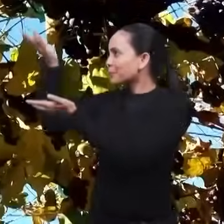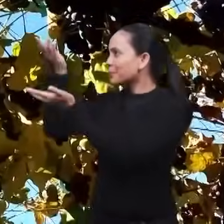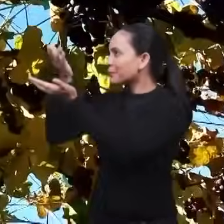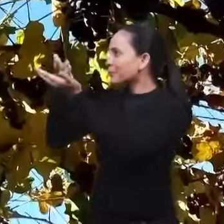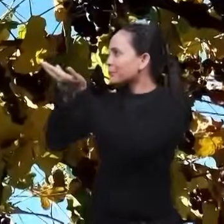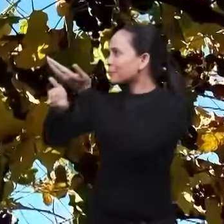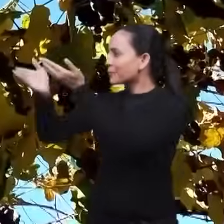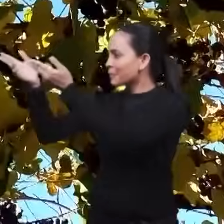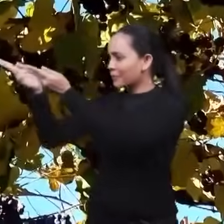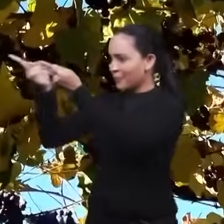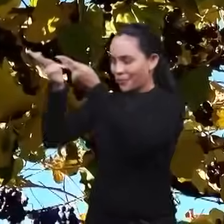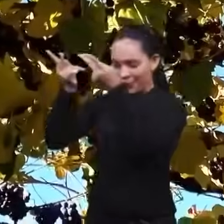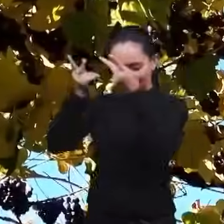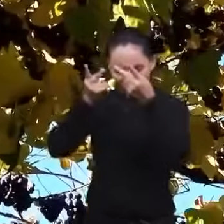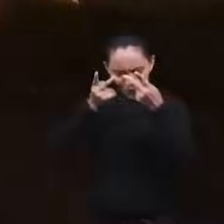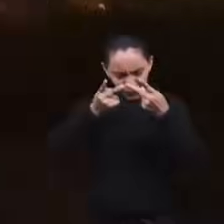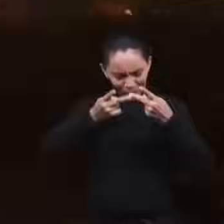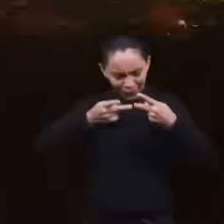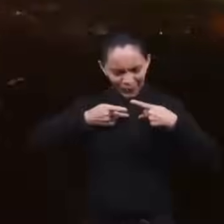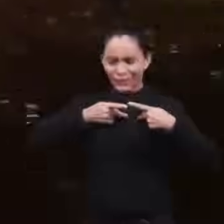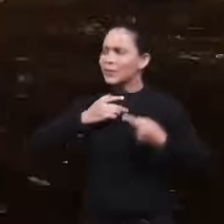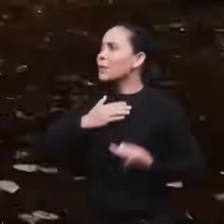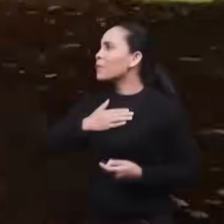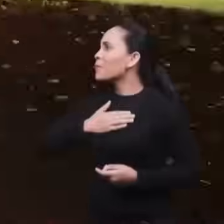Vem, visita-me,